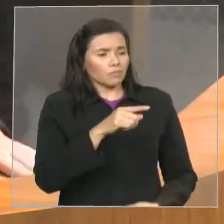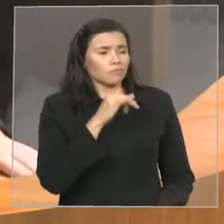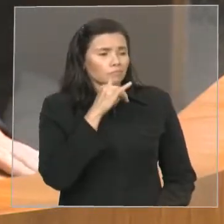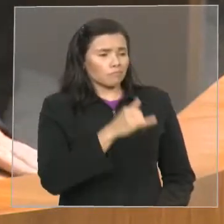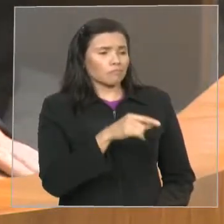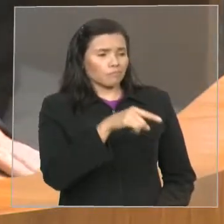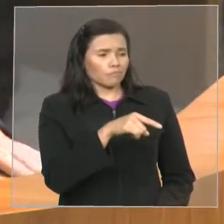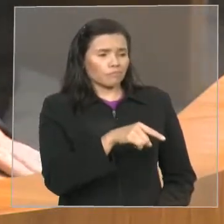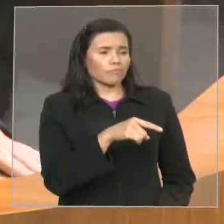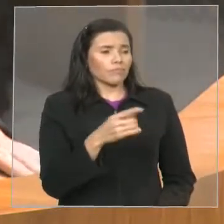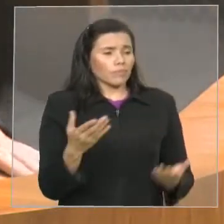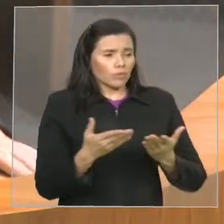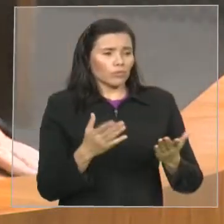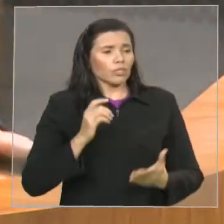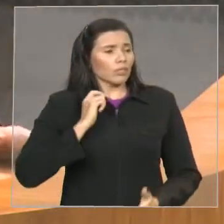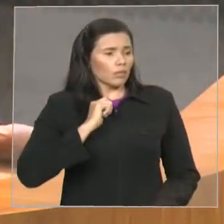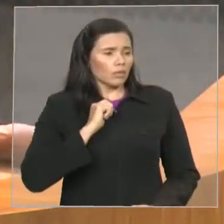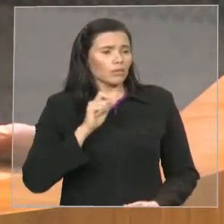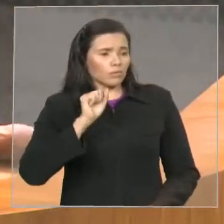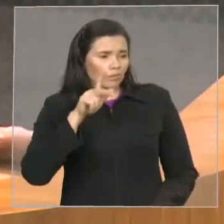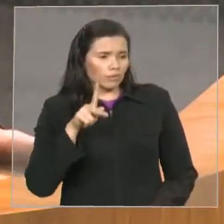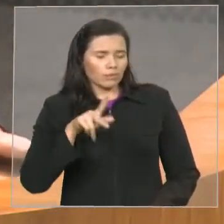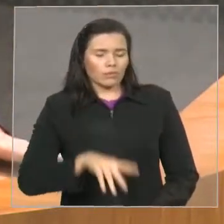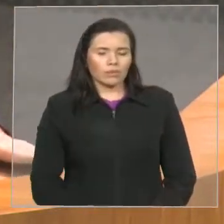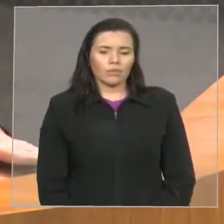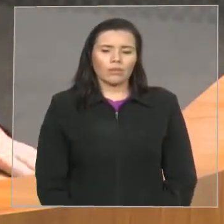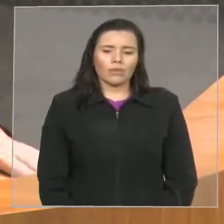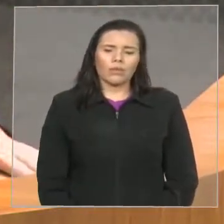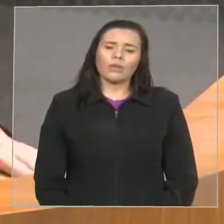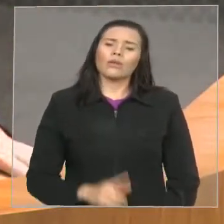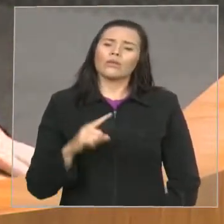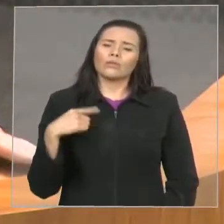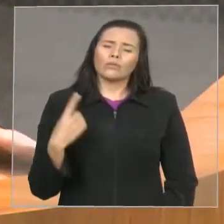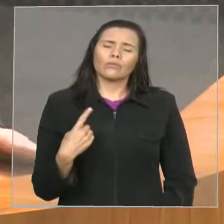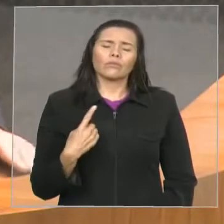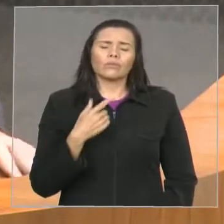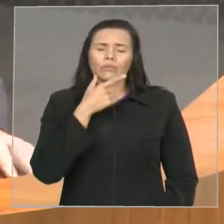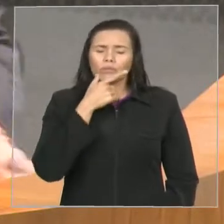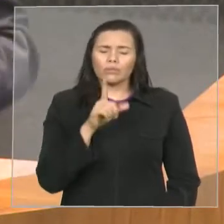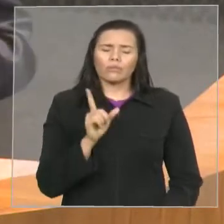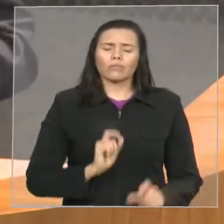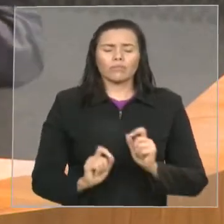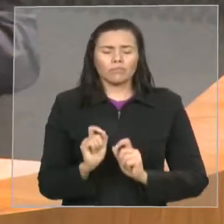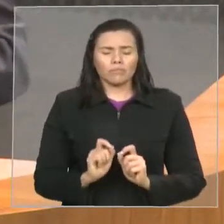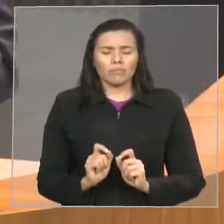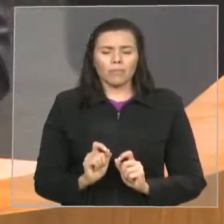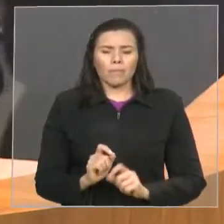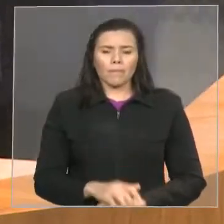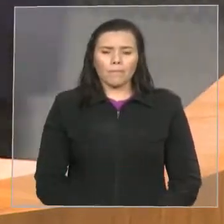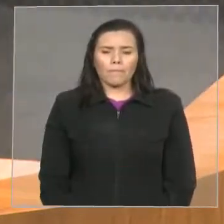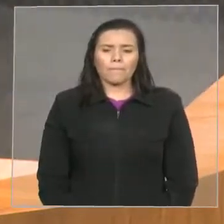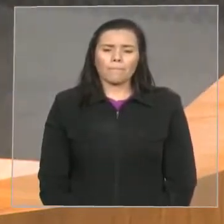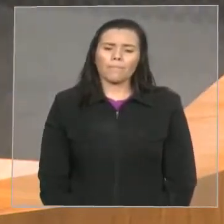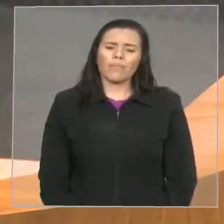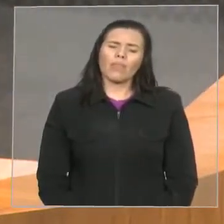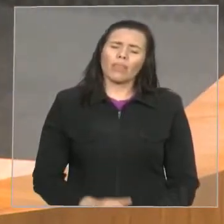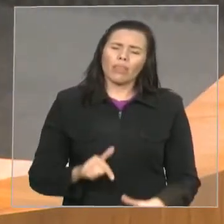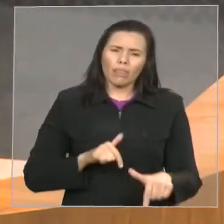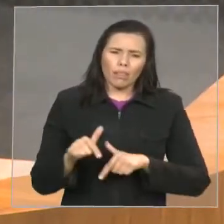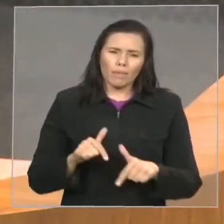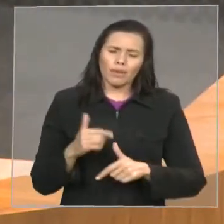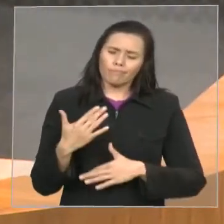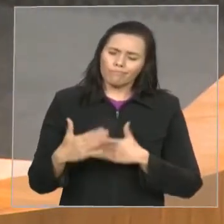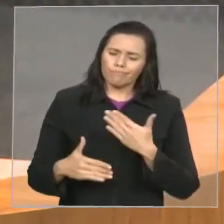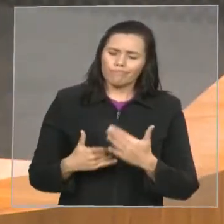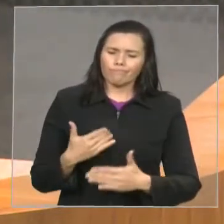acabar, na época foi difícil, e nós, como não tínhamos efetivo, era muito pequeno, e nós